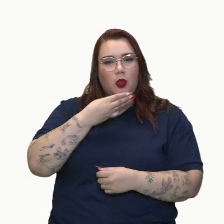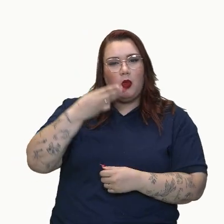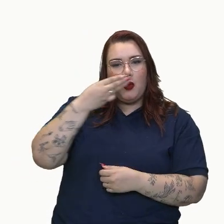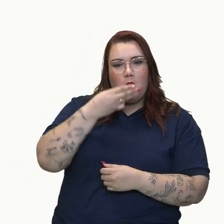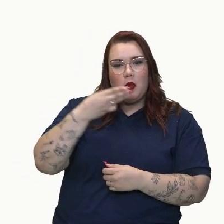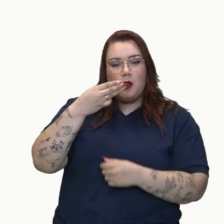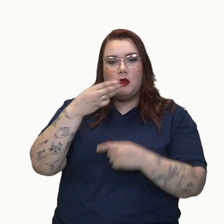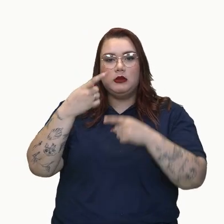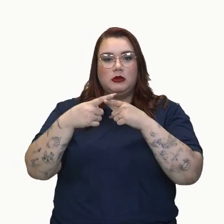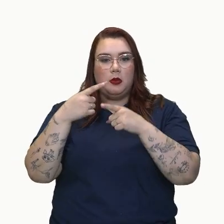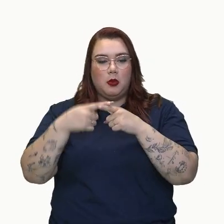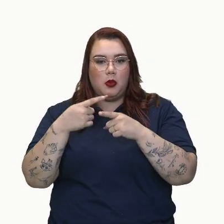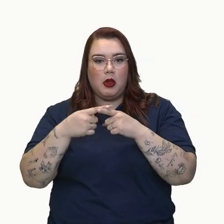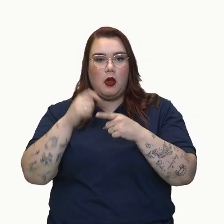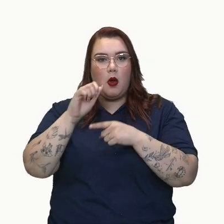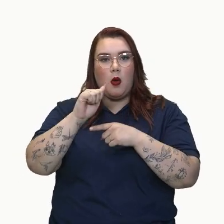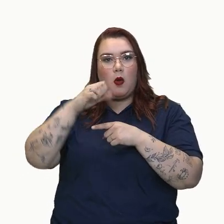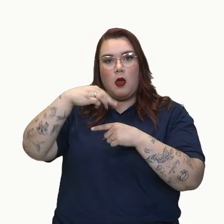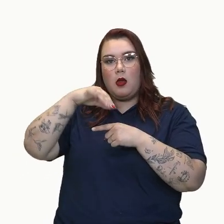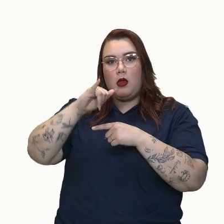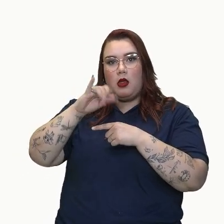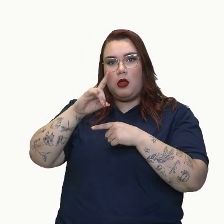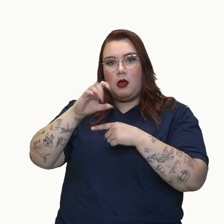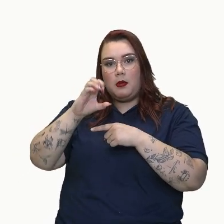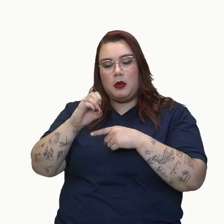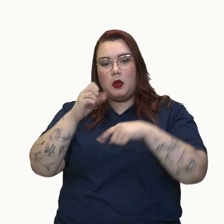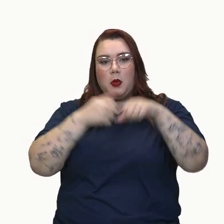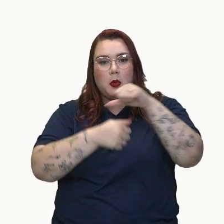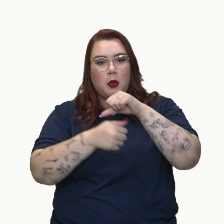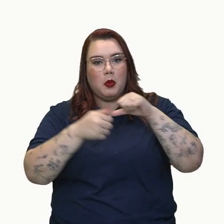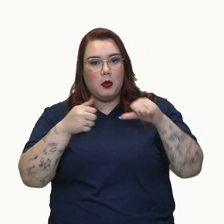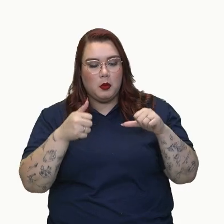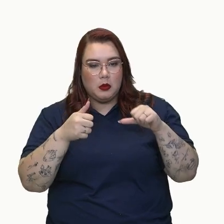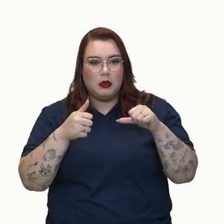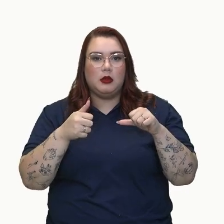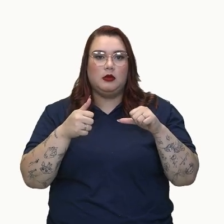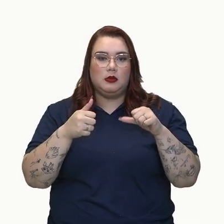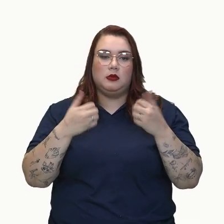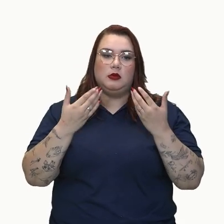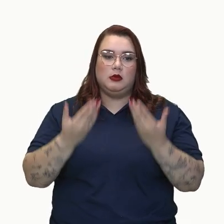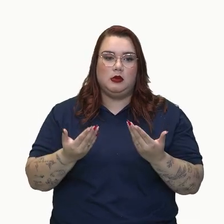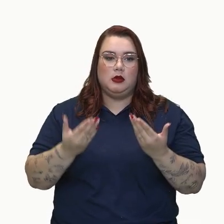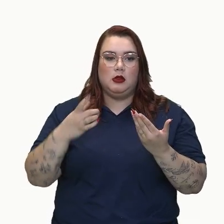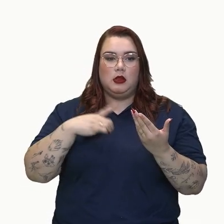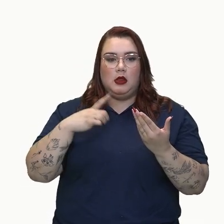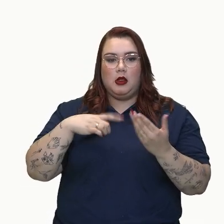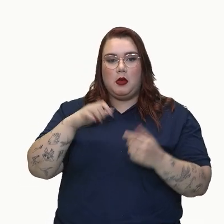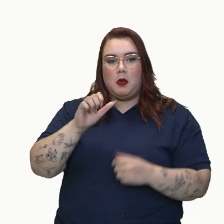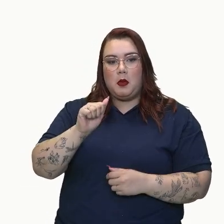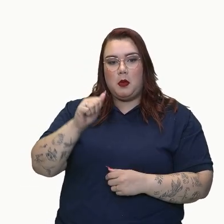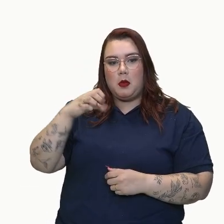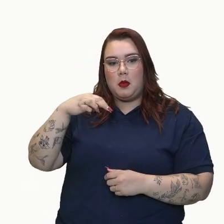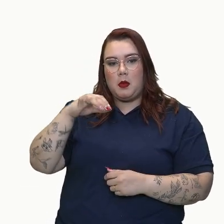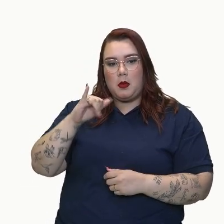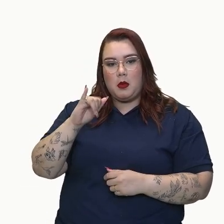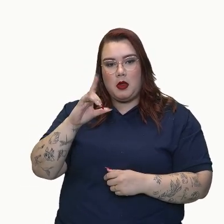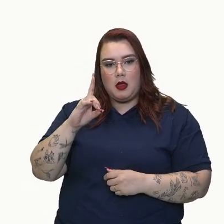devido à conversão do amido em maltose. Ou seja, eu tenho o amido